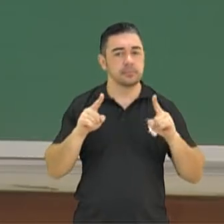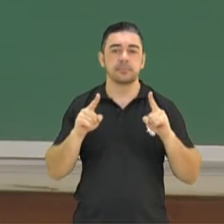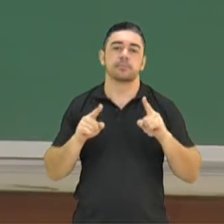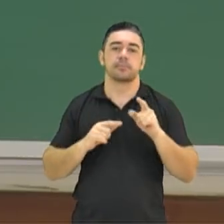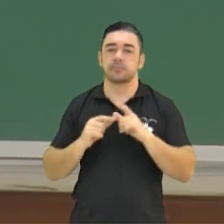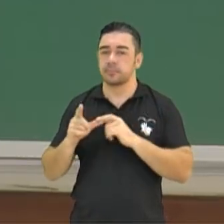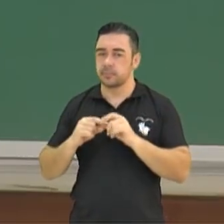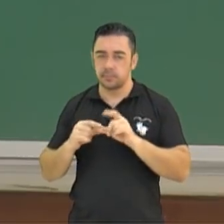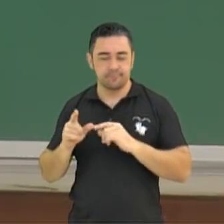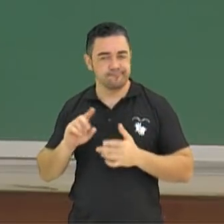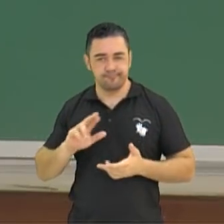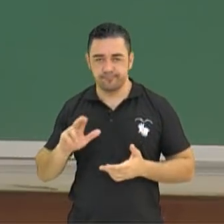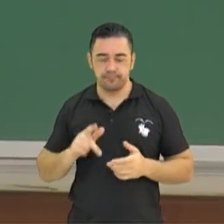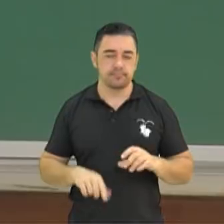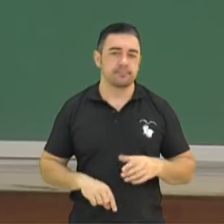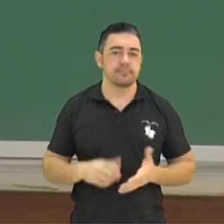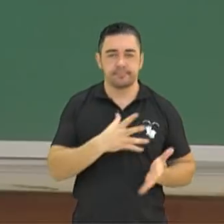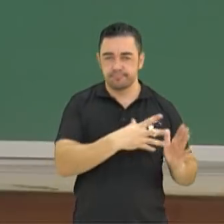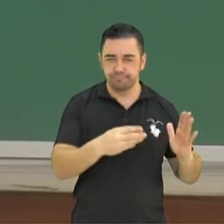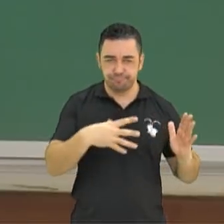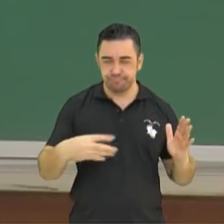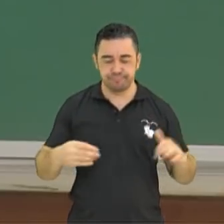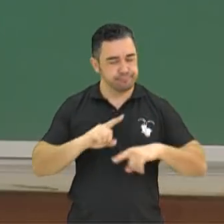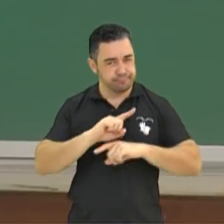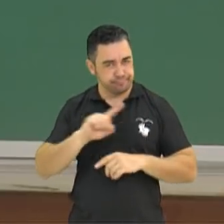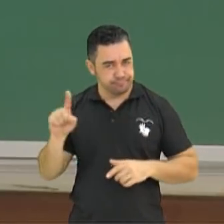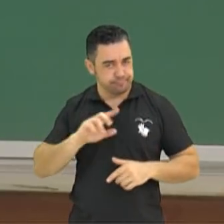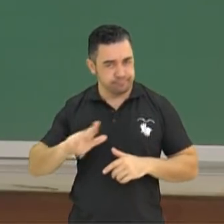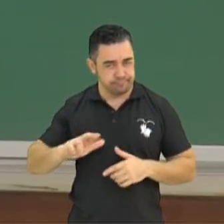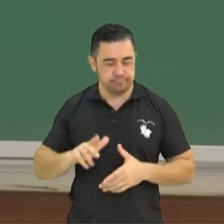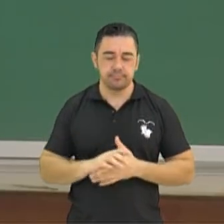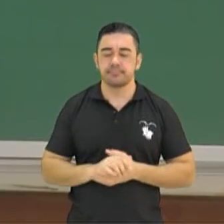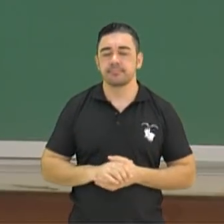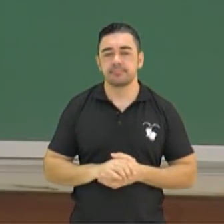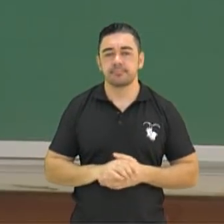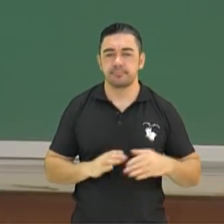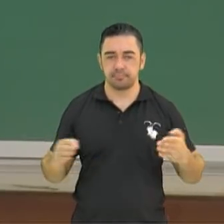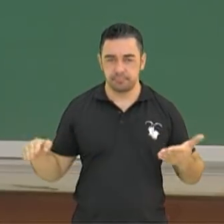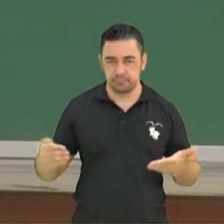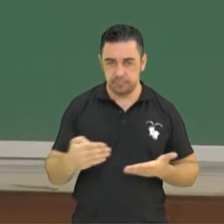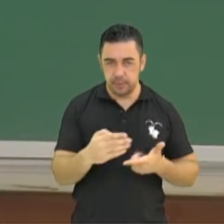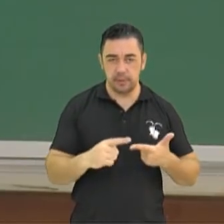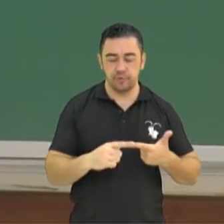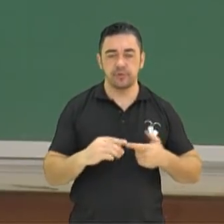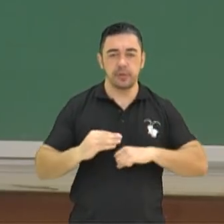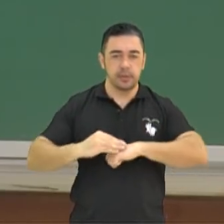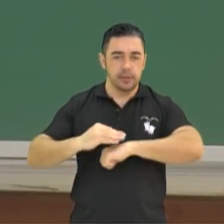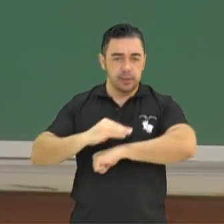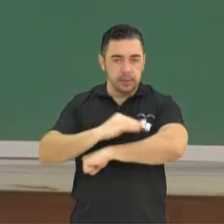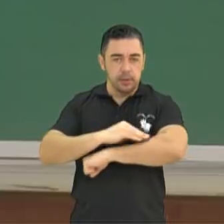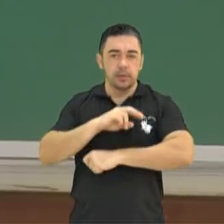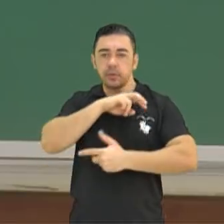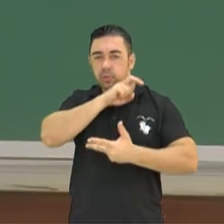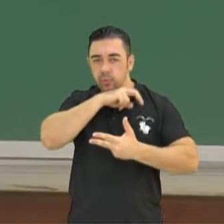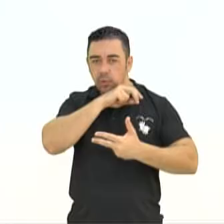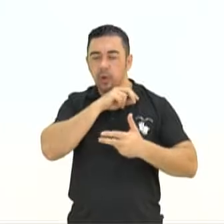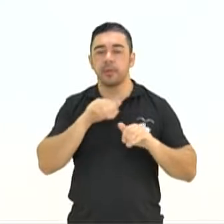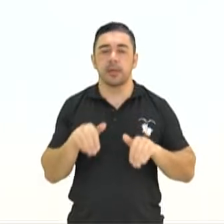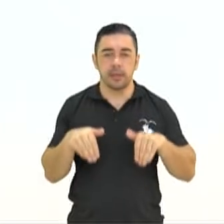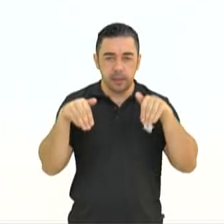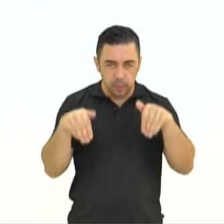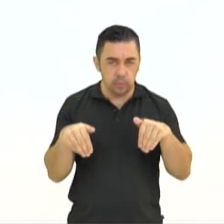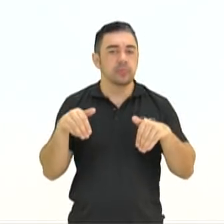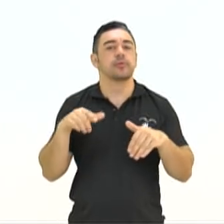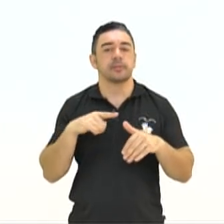ser. Água-viva, já nem vou ler o resto, porque água-viva não pode ser. Peixe, rã, cobra e canguru, todos eles